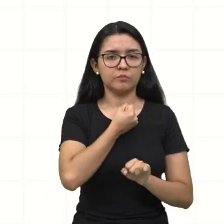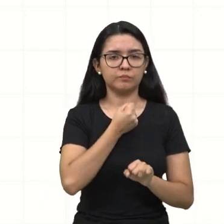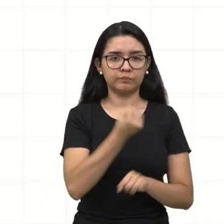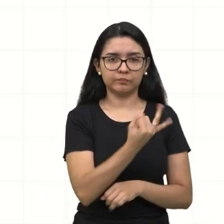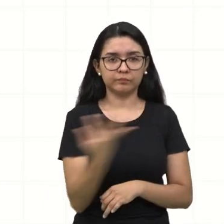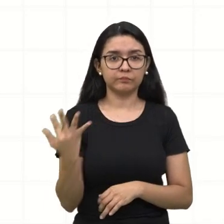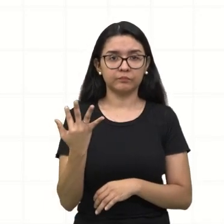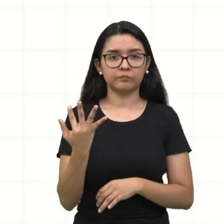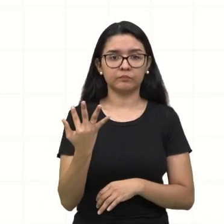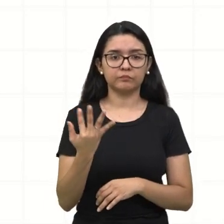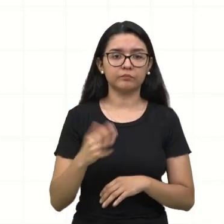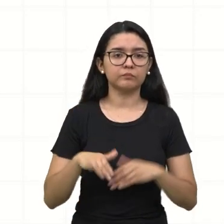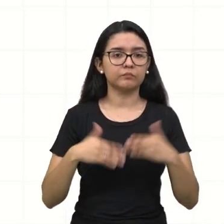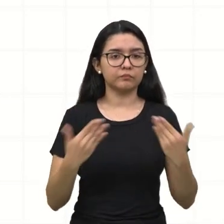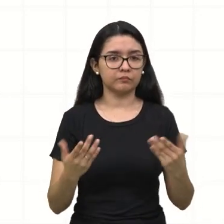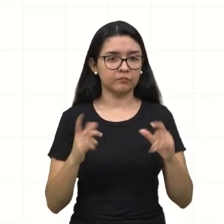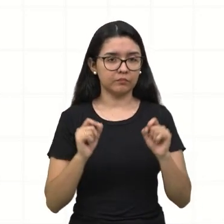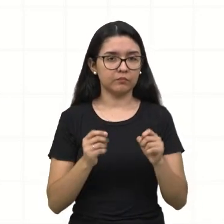decimal.